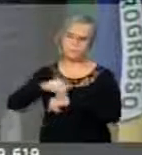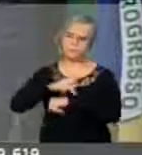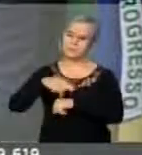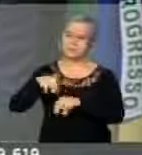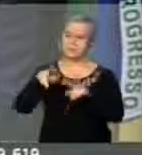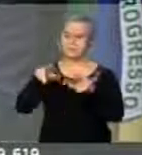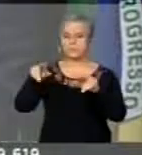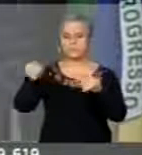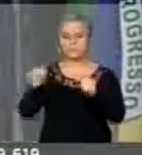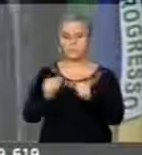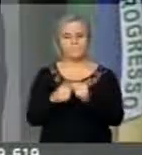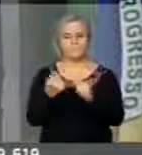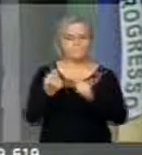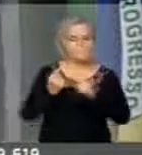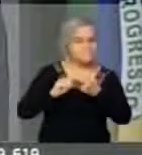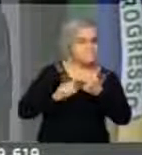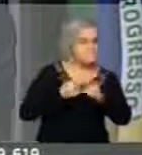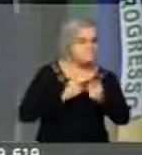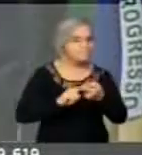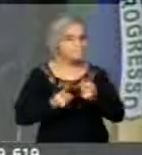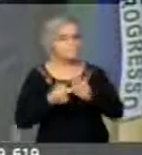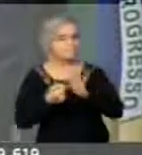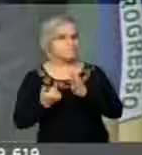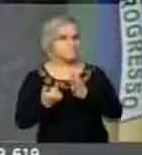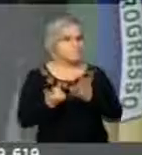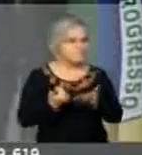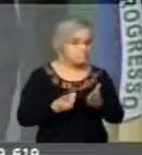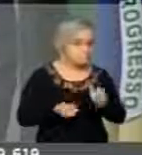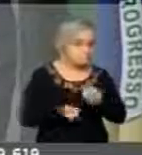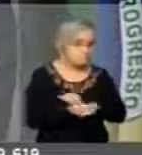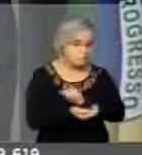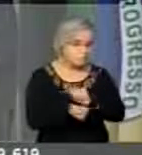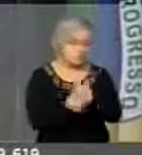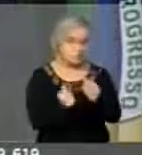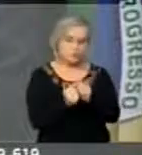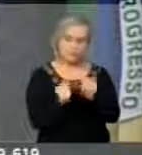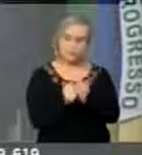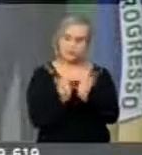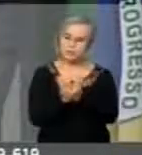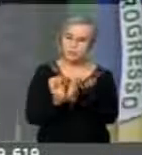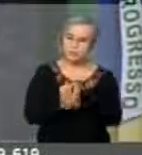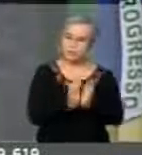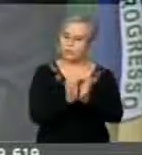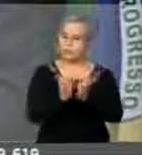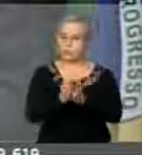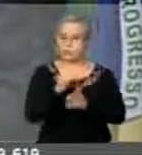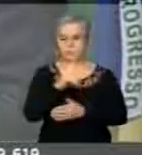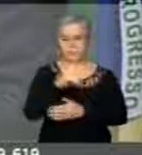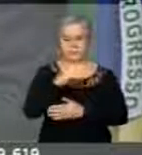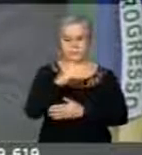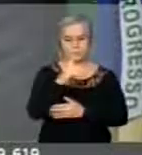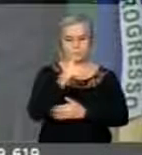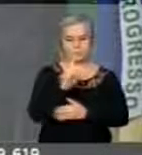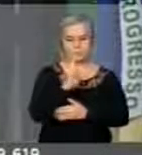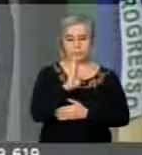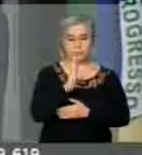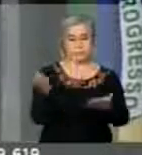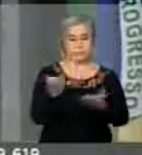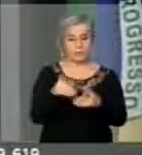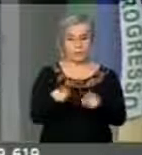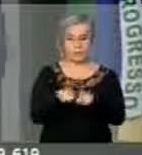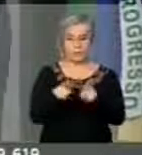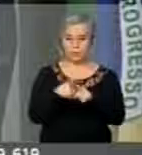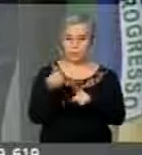e artimanhas desse partido PT, junto com os seus puxadinhos, o PCdoB e agora, nesse momento, a Rede